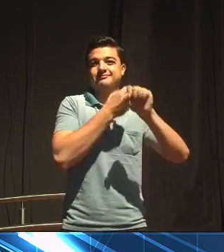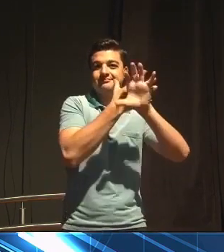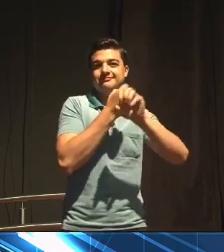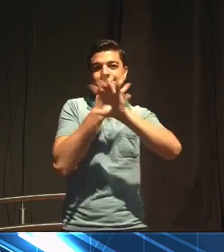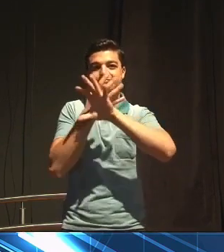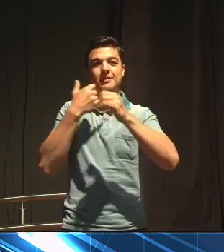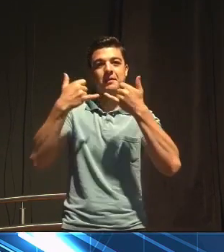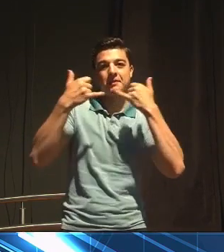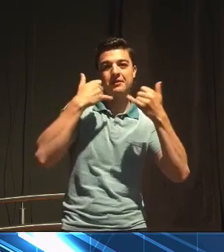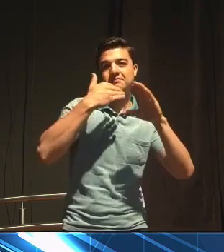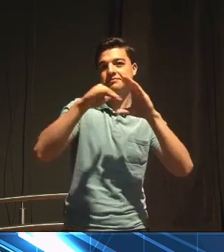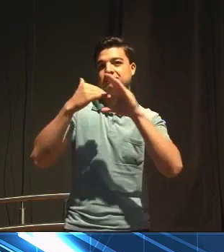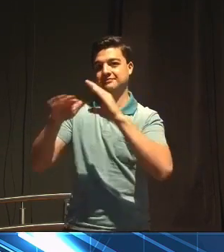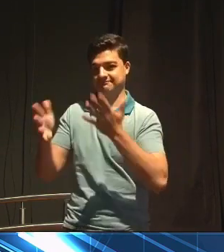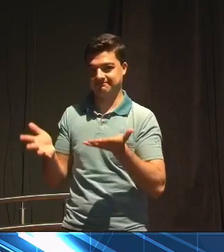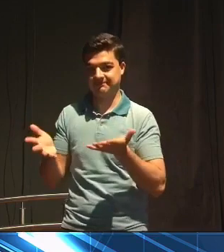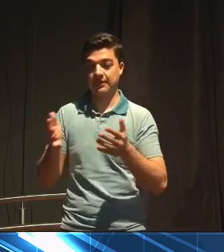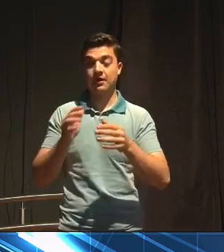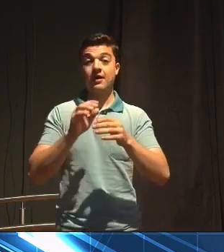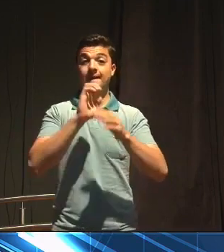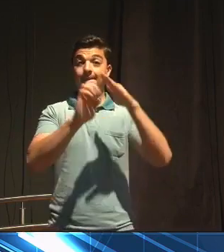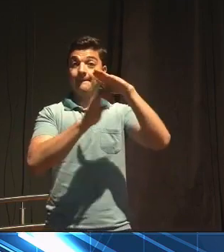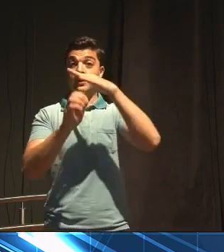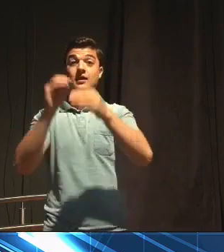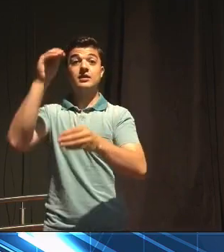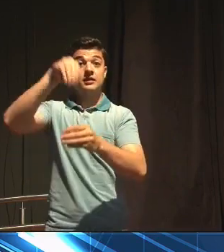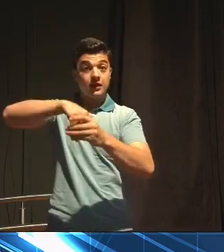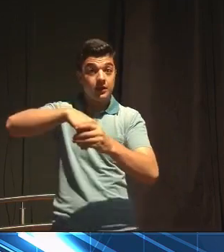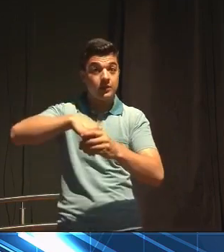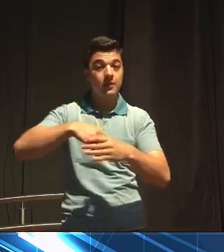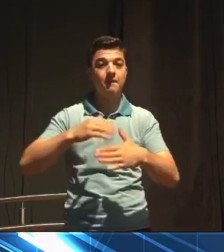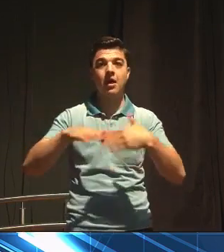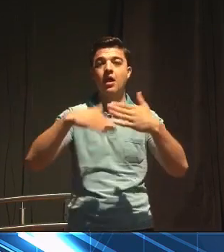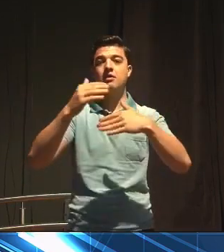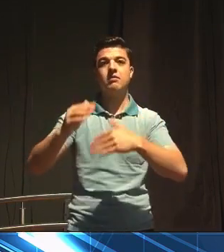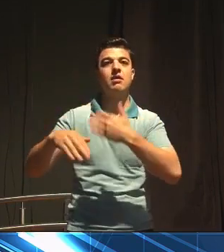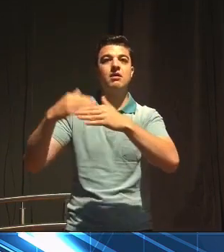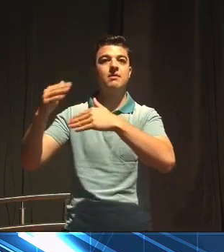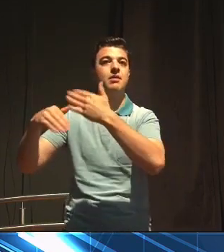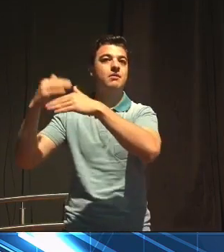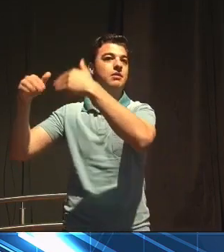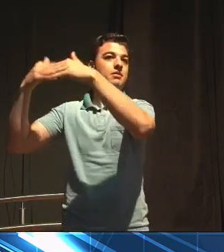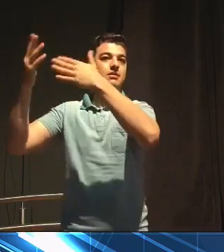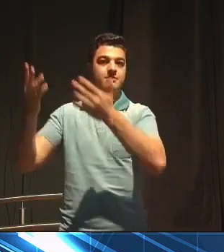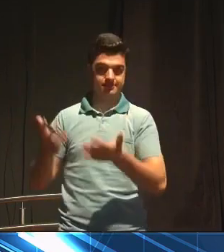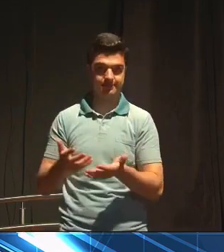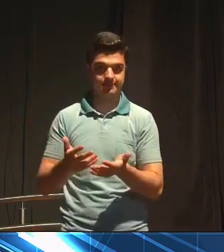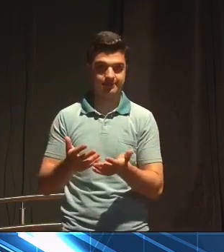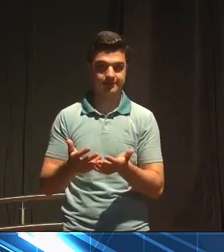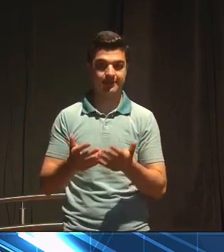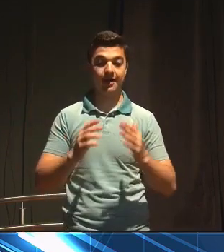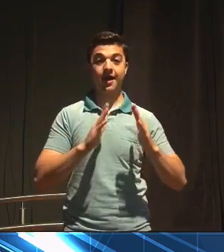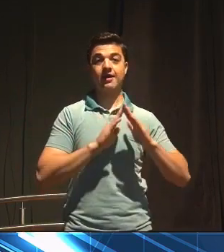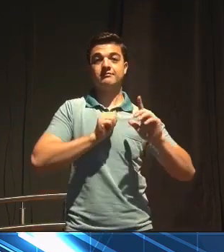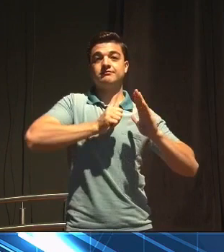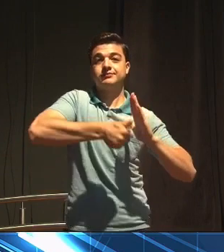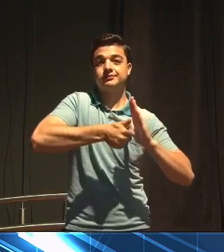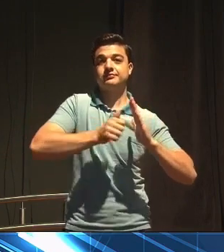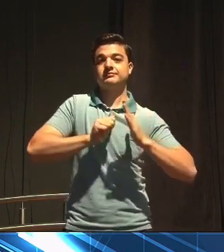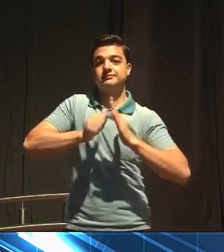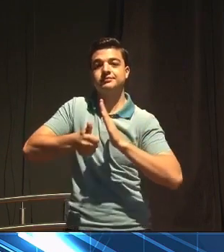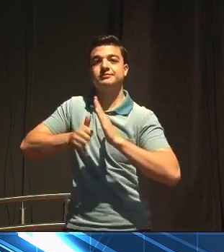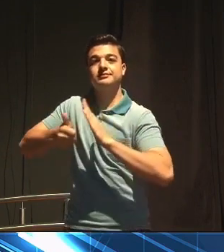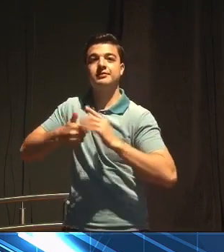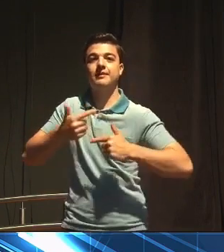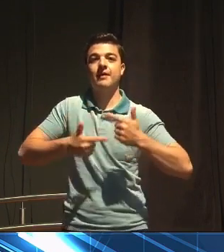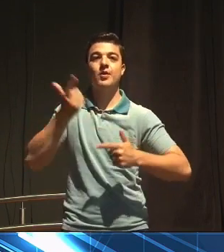nas empresas. Finalmente, que a gente contava a bola há muito tempo, falando: "Gente, dá para trabalhar de casa, a gente trabalha com TI,